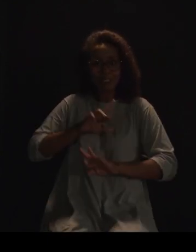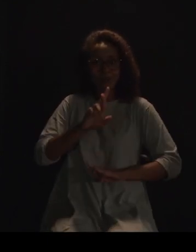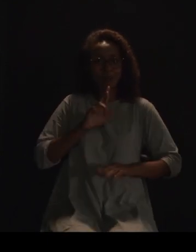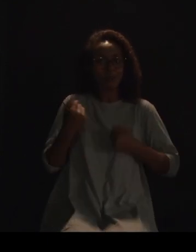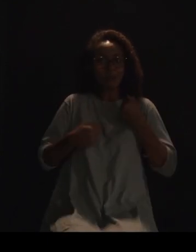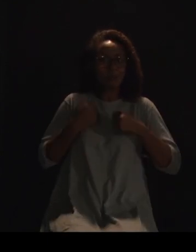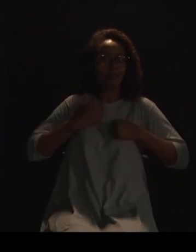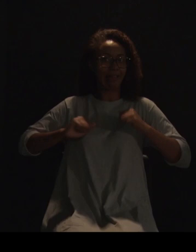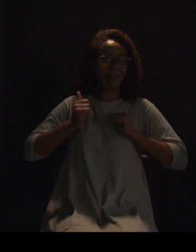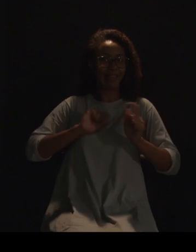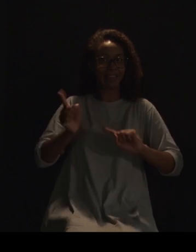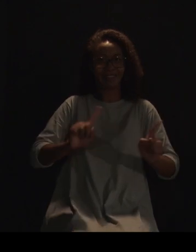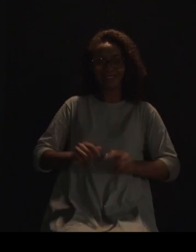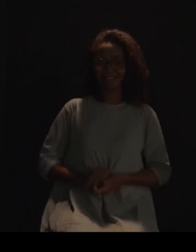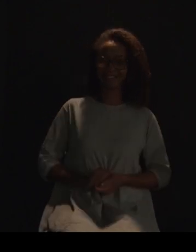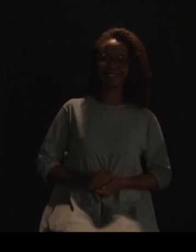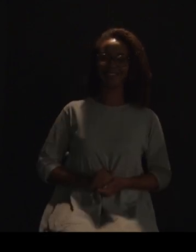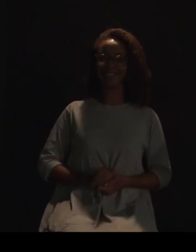o